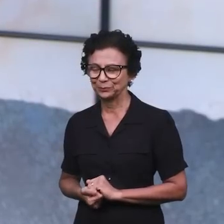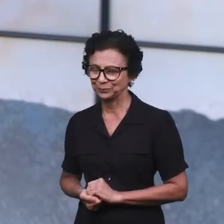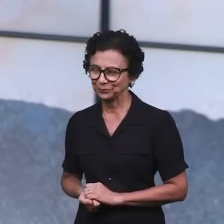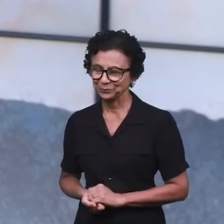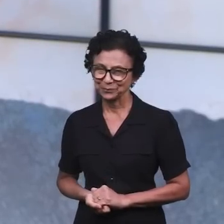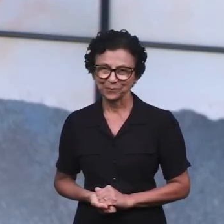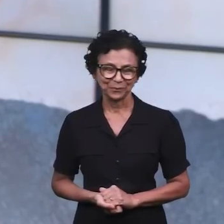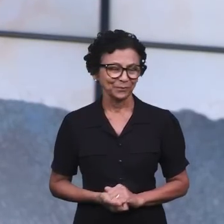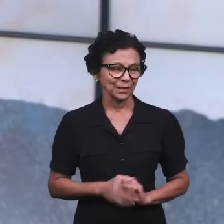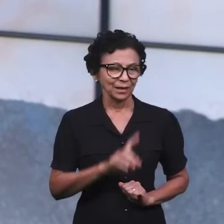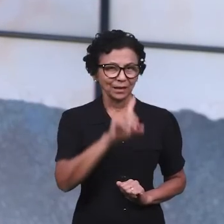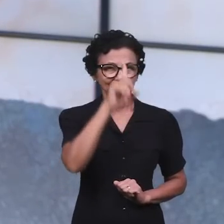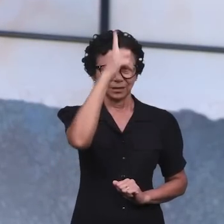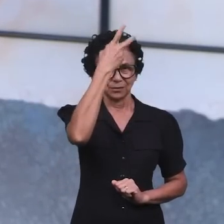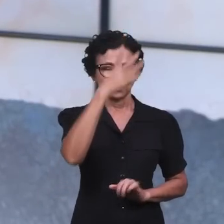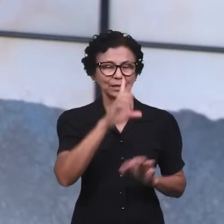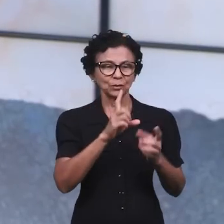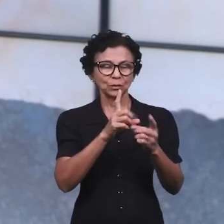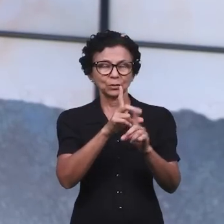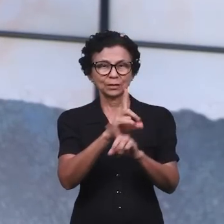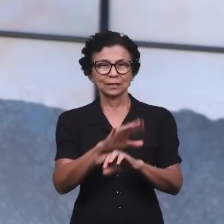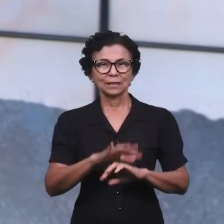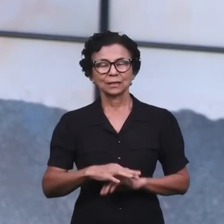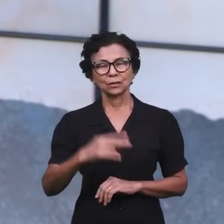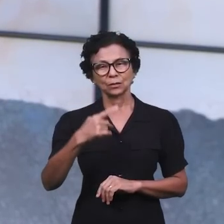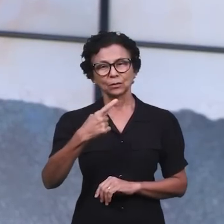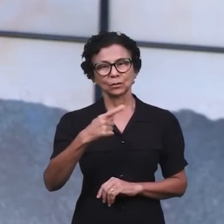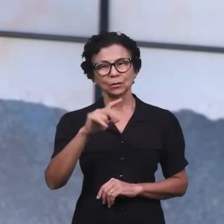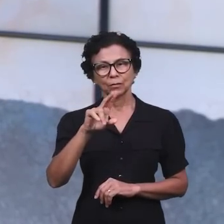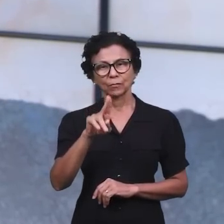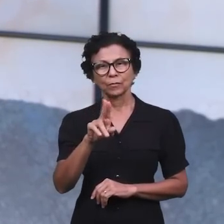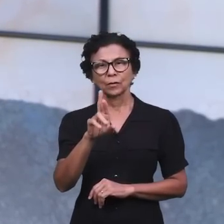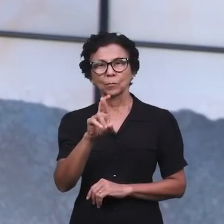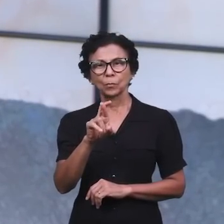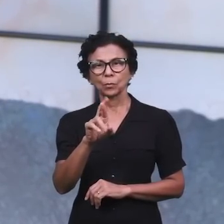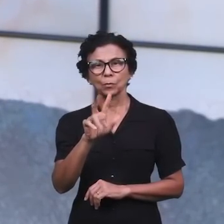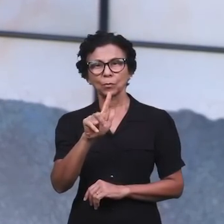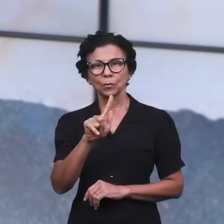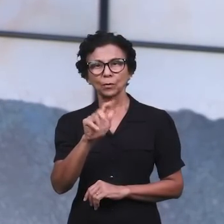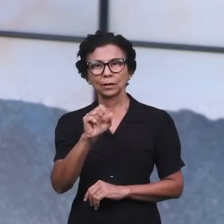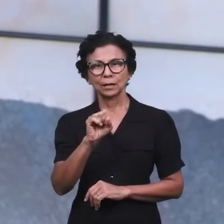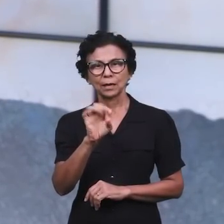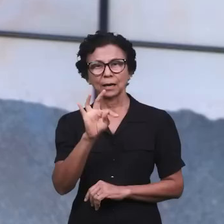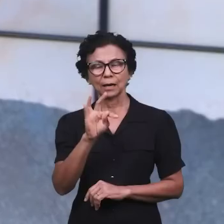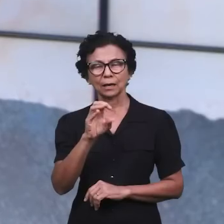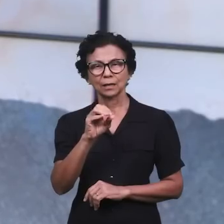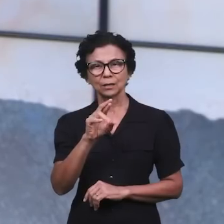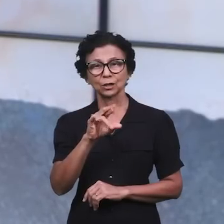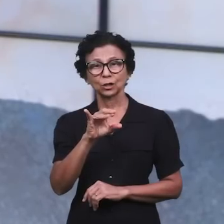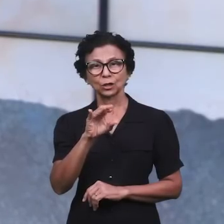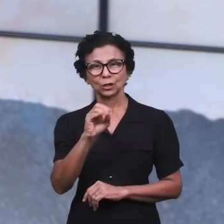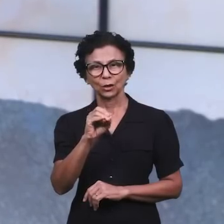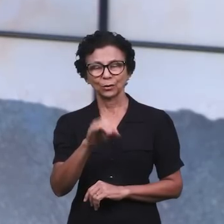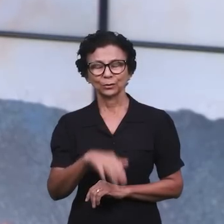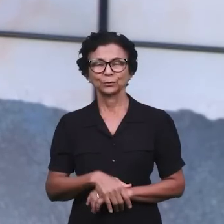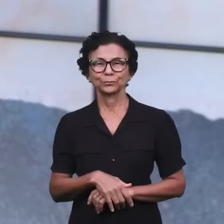Nós teremos um programa que vamos falar só sobre purgatório, sobre